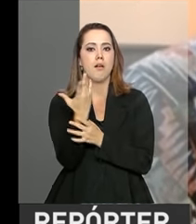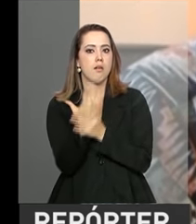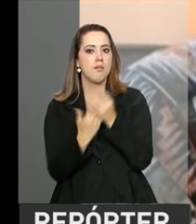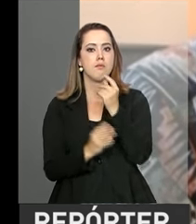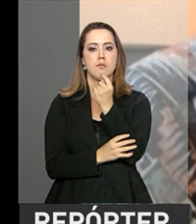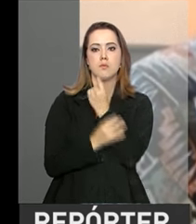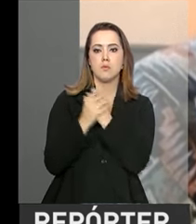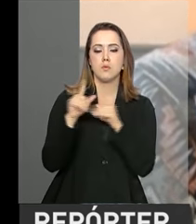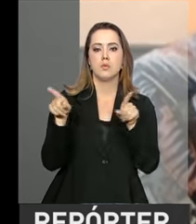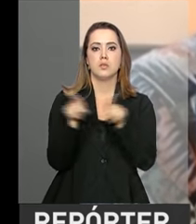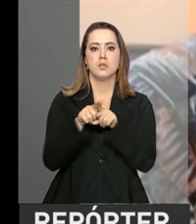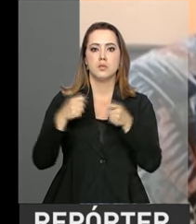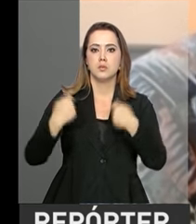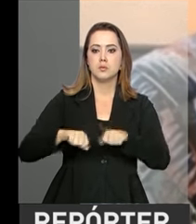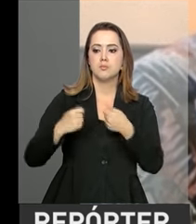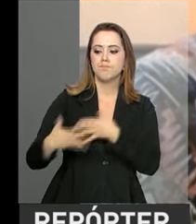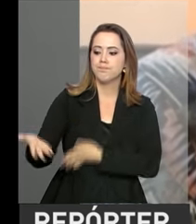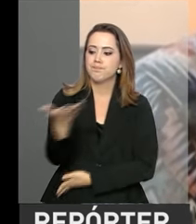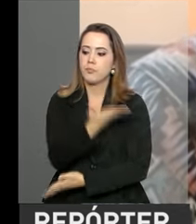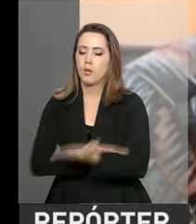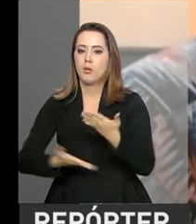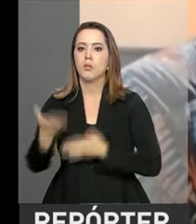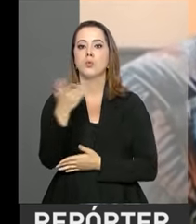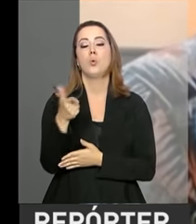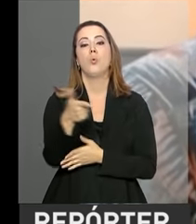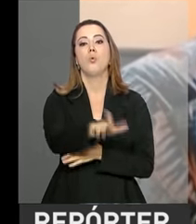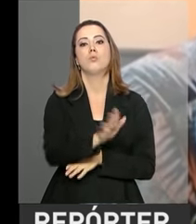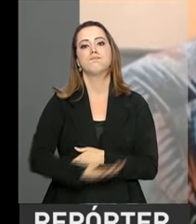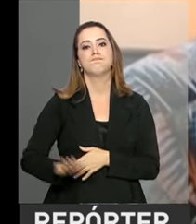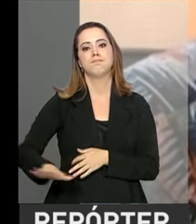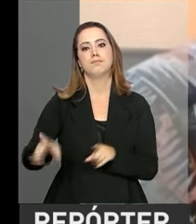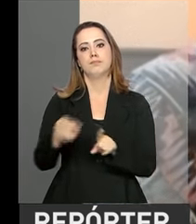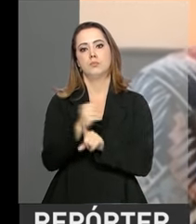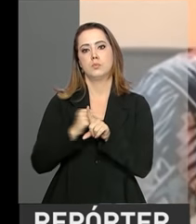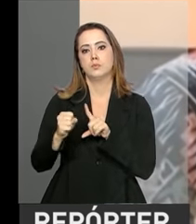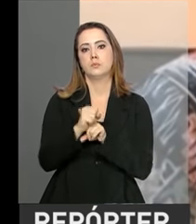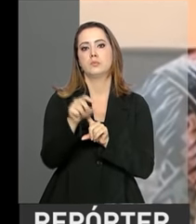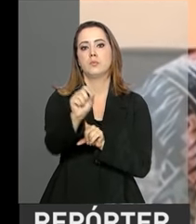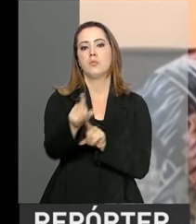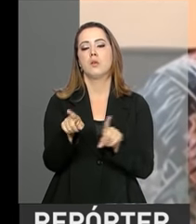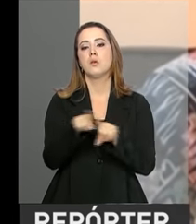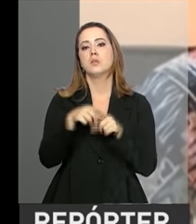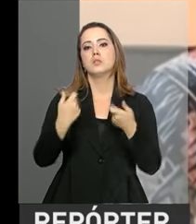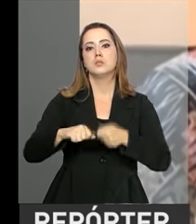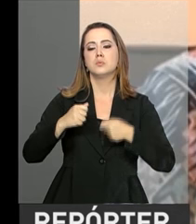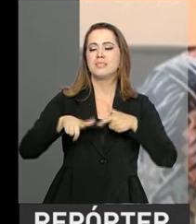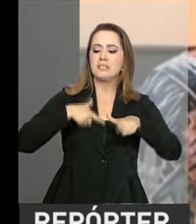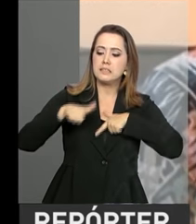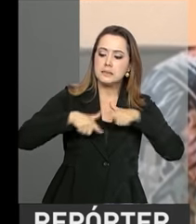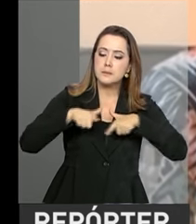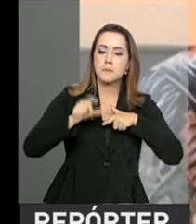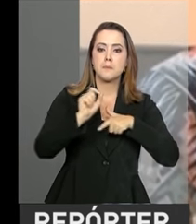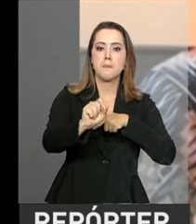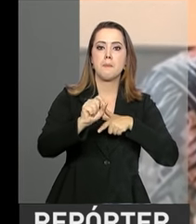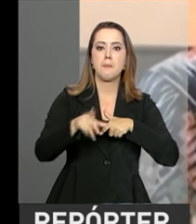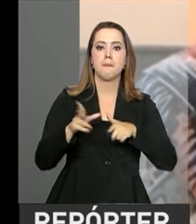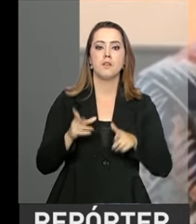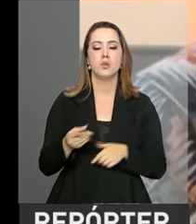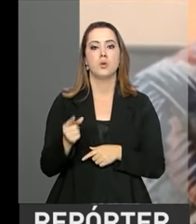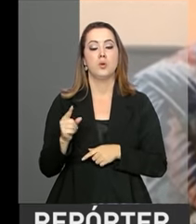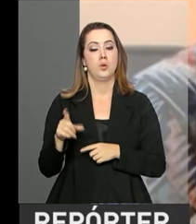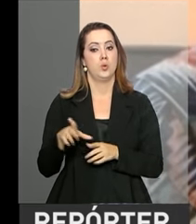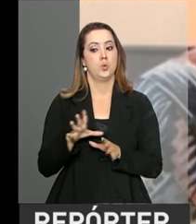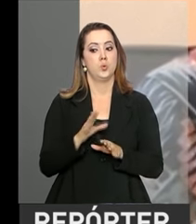precisa trabalhar muito a questão da socialização da criança, a gente precisa trabalhar muito a questão